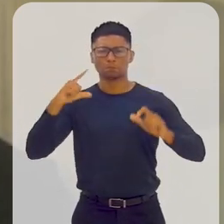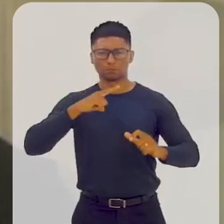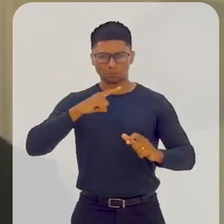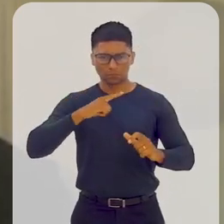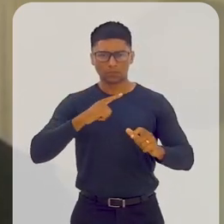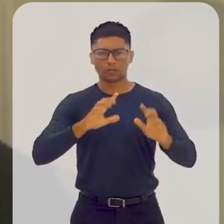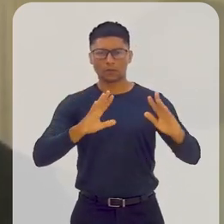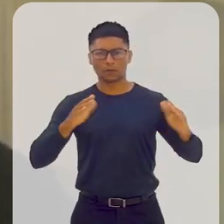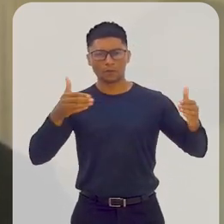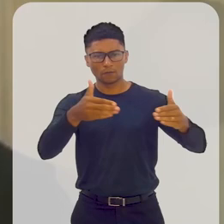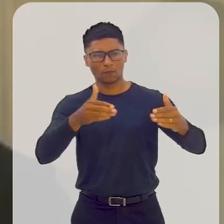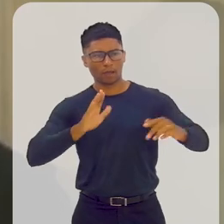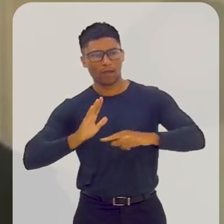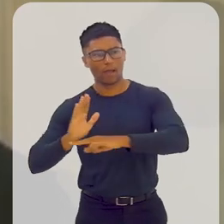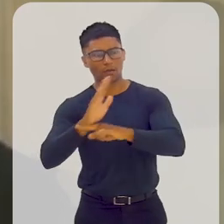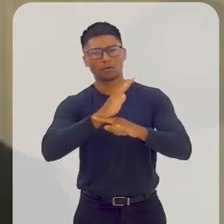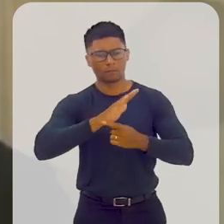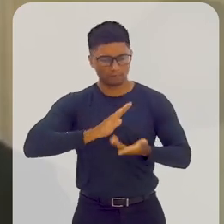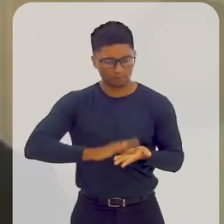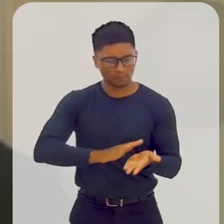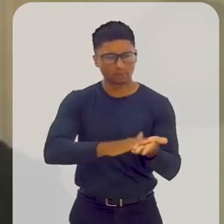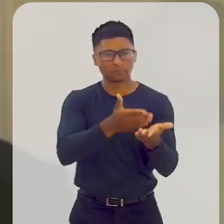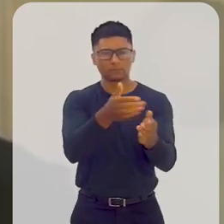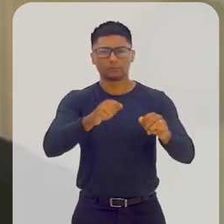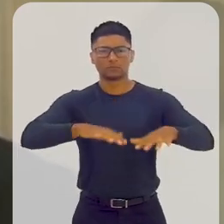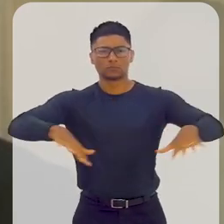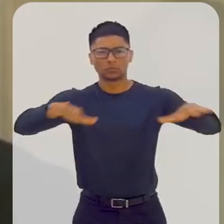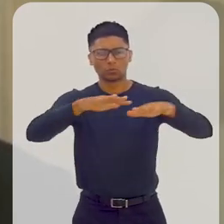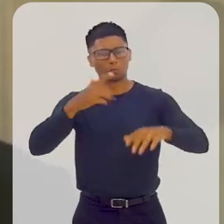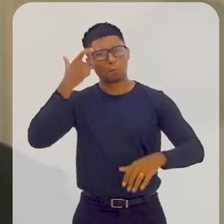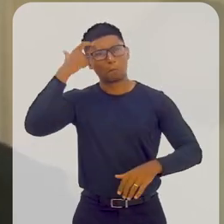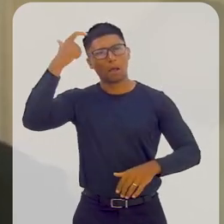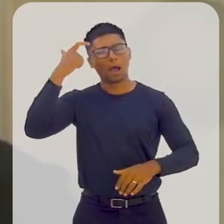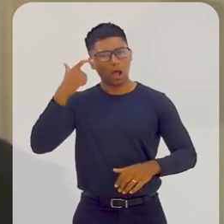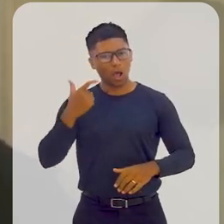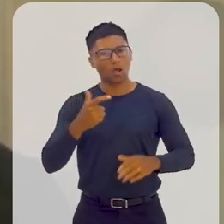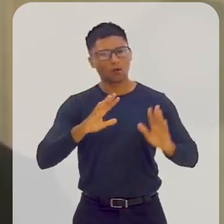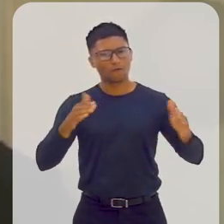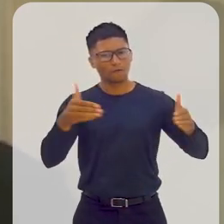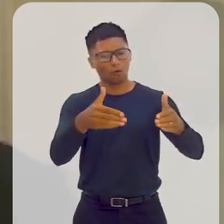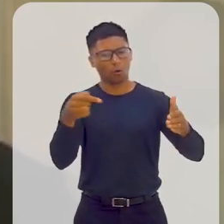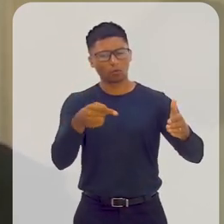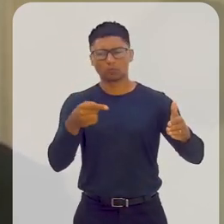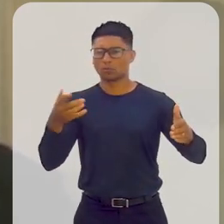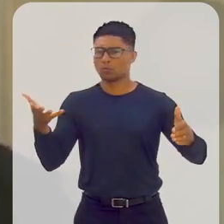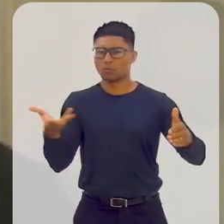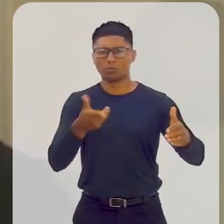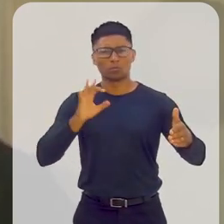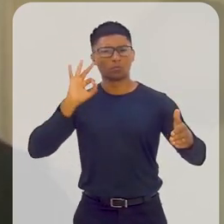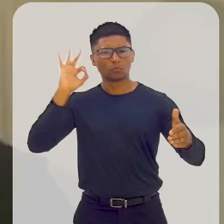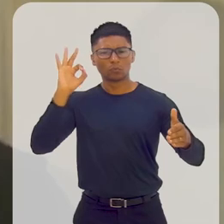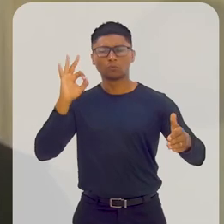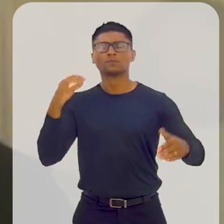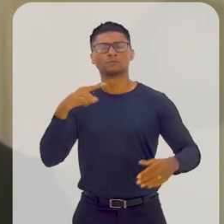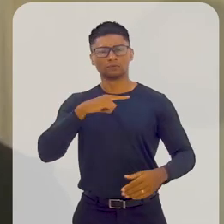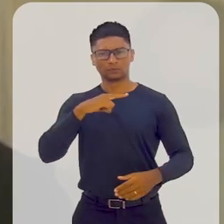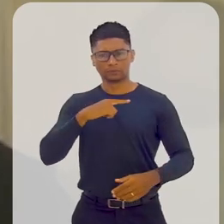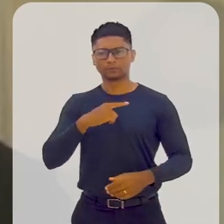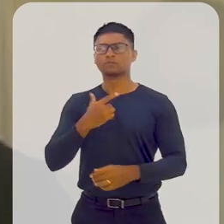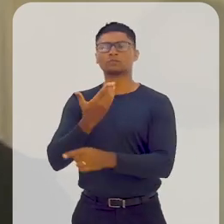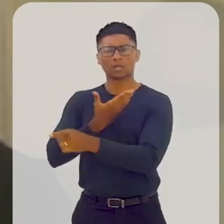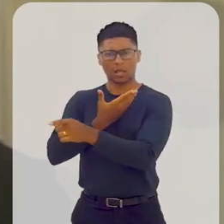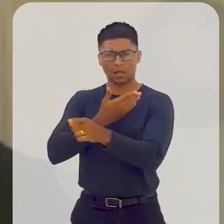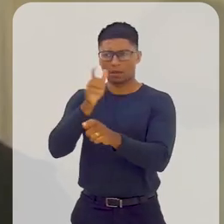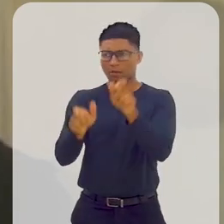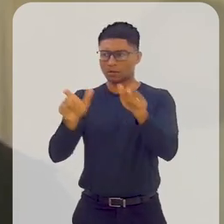maior interesse em participar do fórum. Parabenizo vocês por essa ideia, uma ideia excelente, né? Nós temos